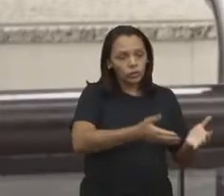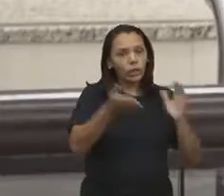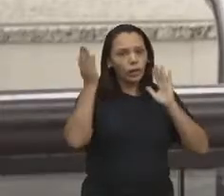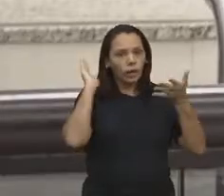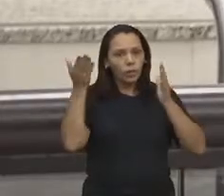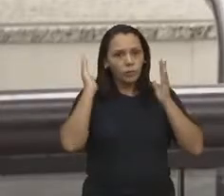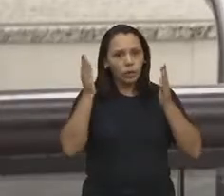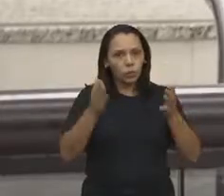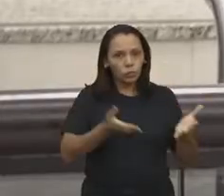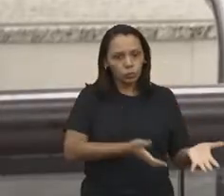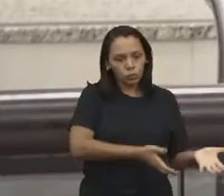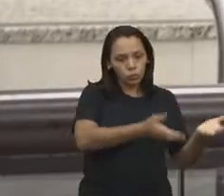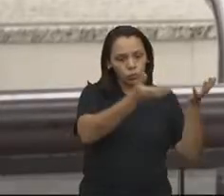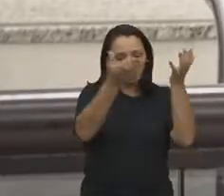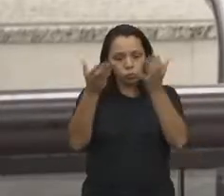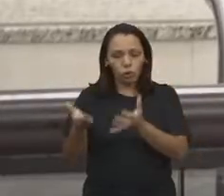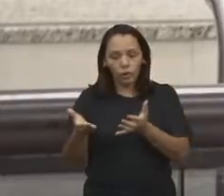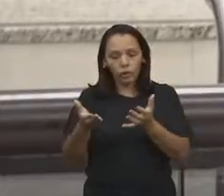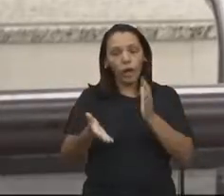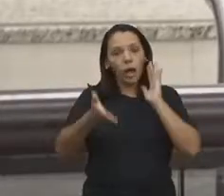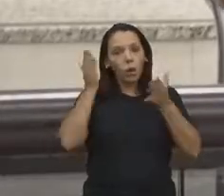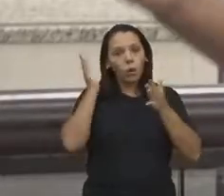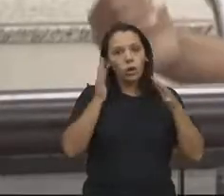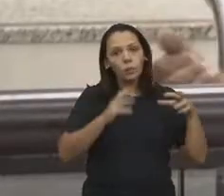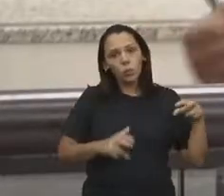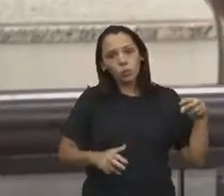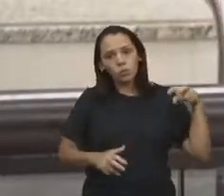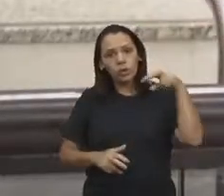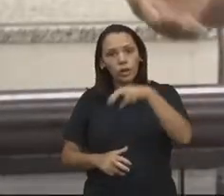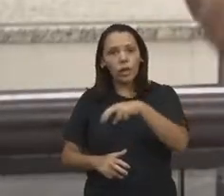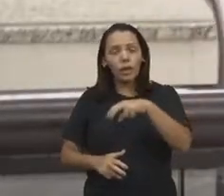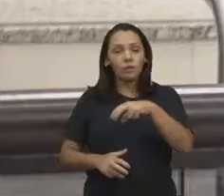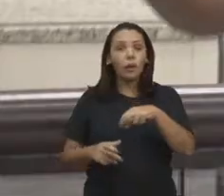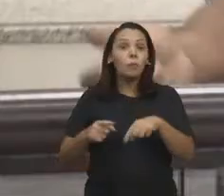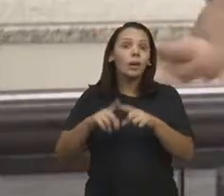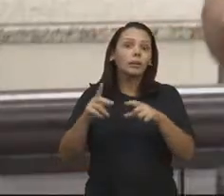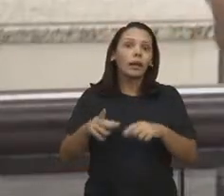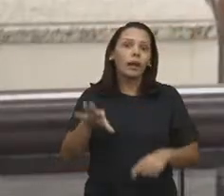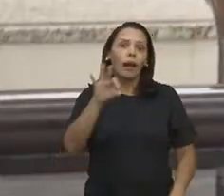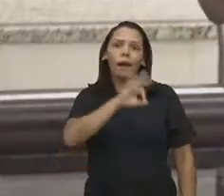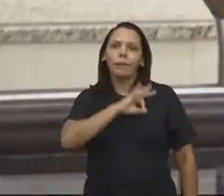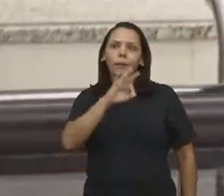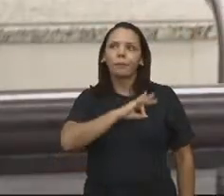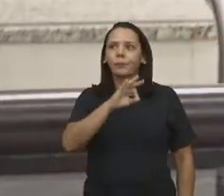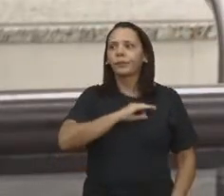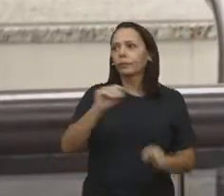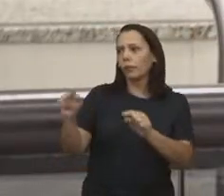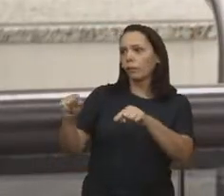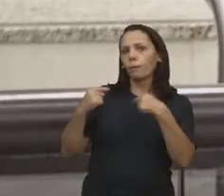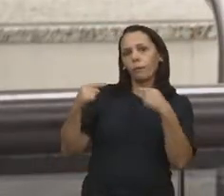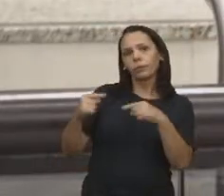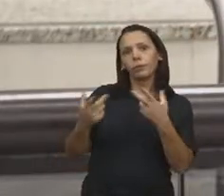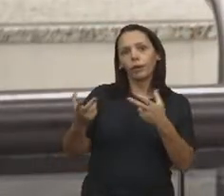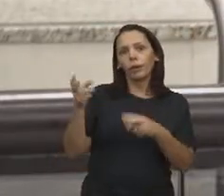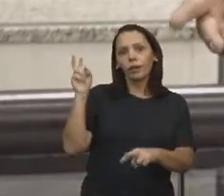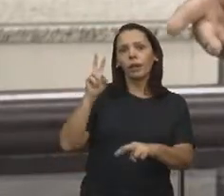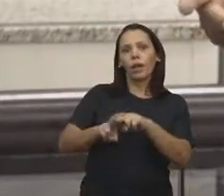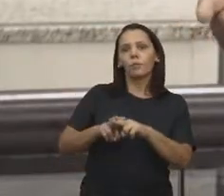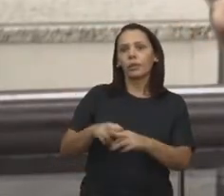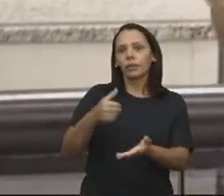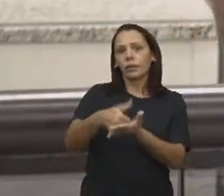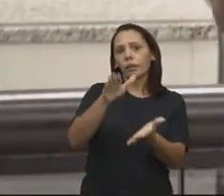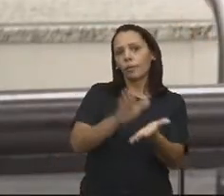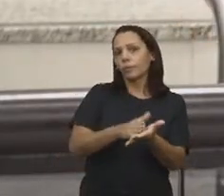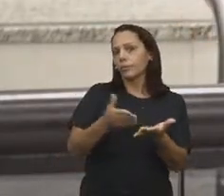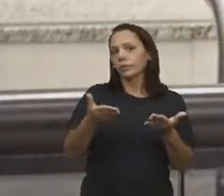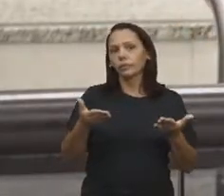nós vamos descartar. Só que assim, aí a polícia vem atrás da gente, quer prender caminhão, quer multar, porque assim, aqui é uma coisa falando, mas lá é outra.